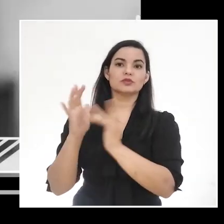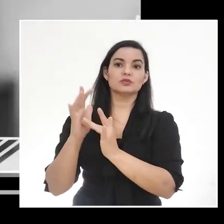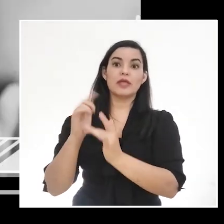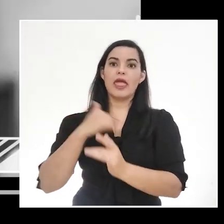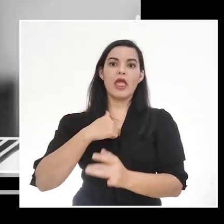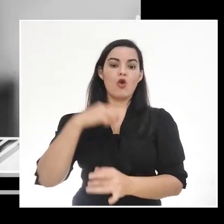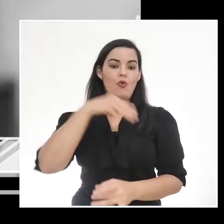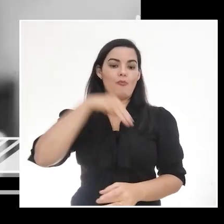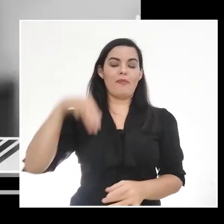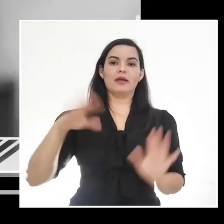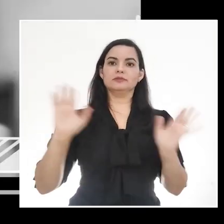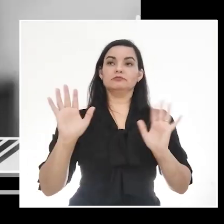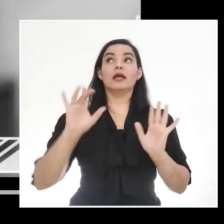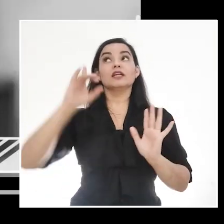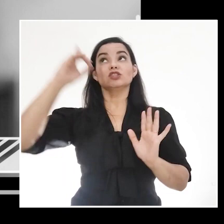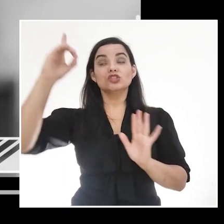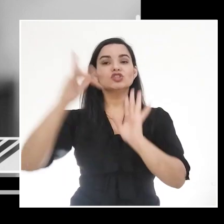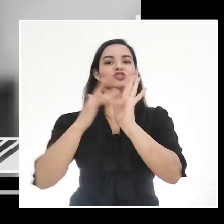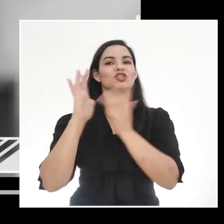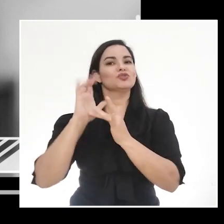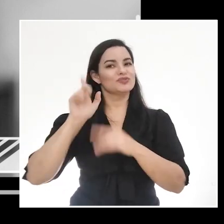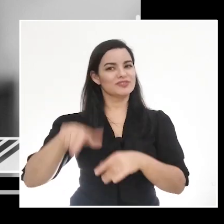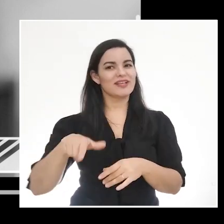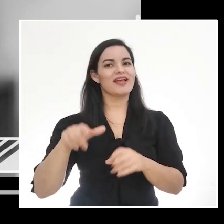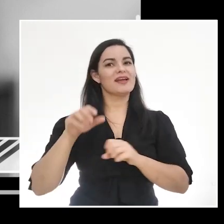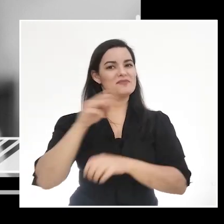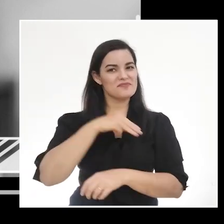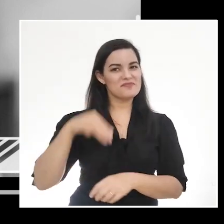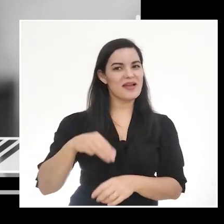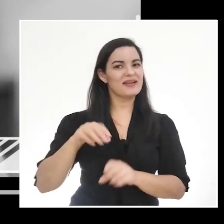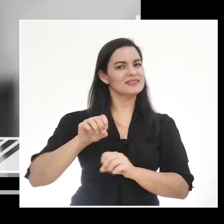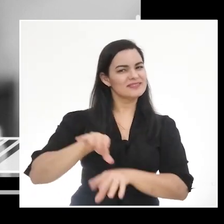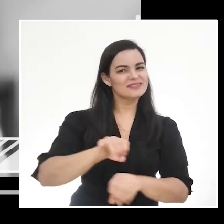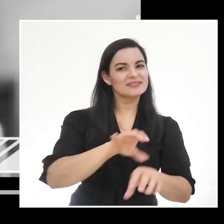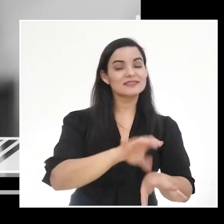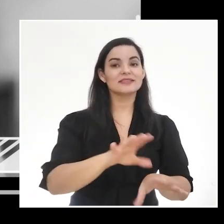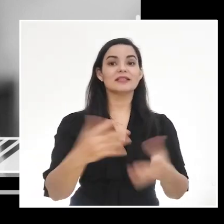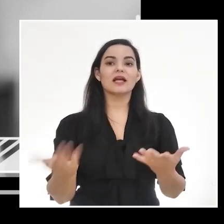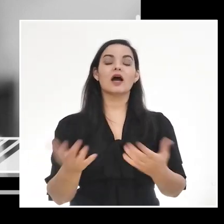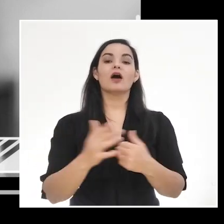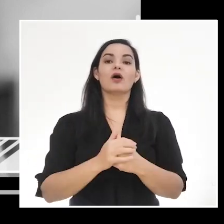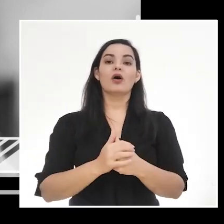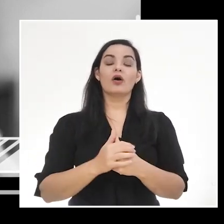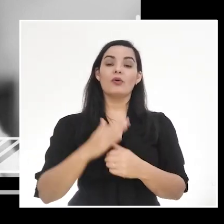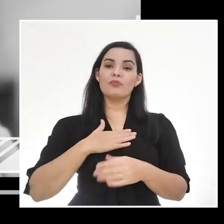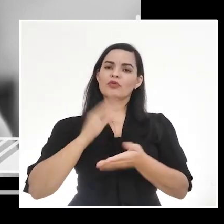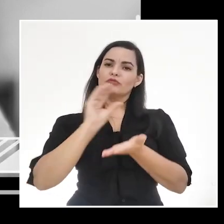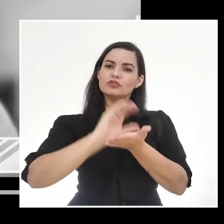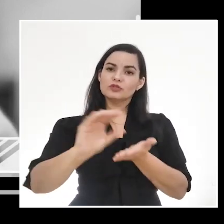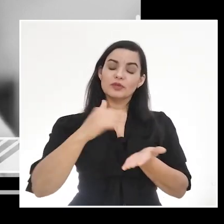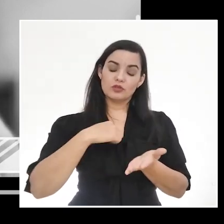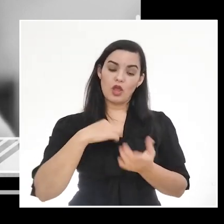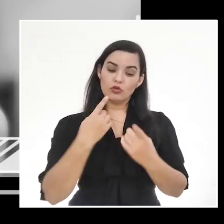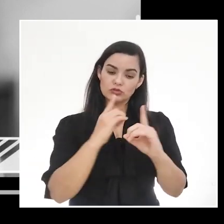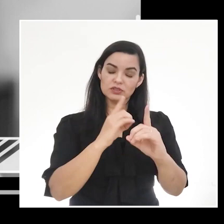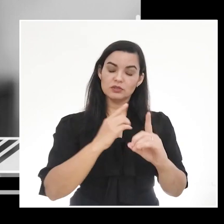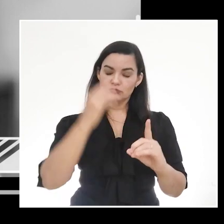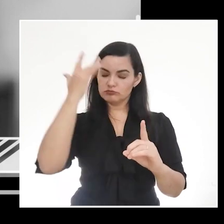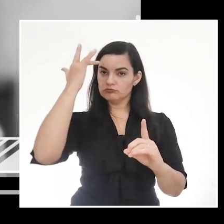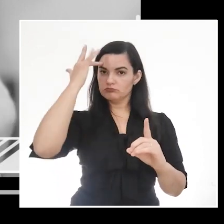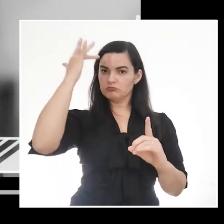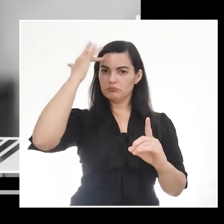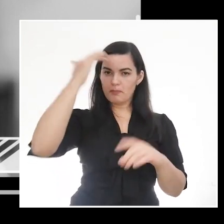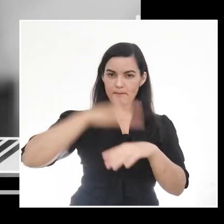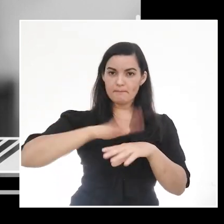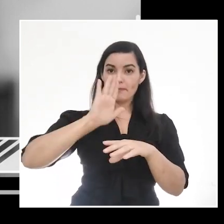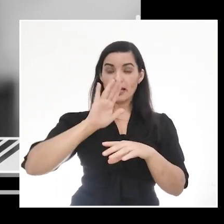um discípulo de Jesus, porque eu não sou o mestre no discipulado. O mestre é Cristo Jesus. Então é o investimento da minha vida,